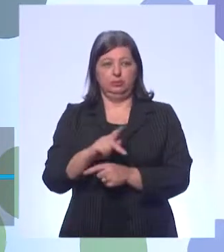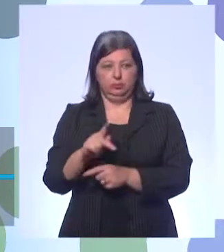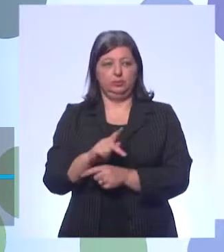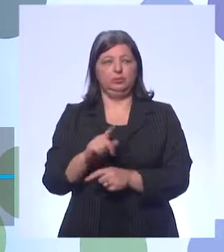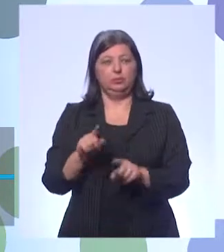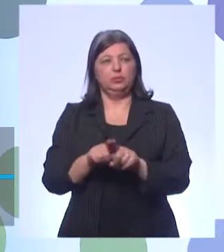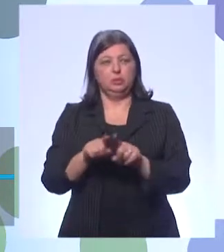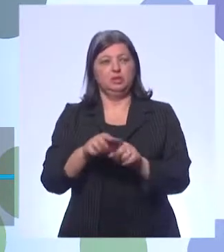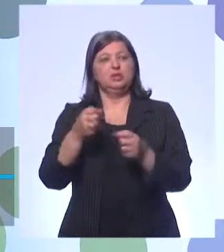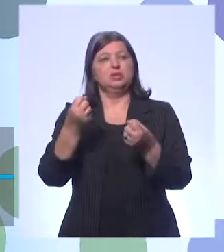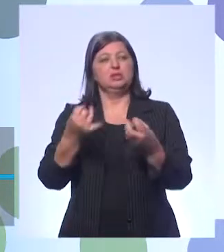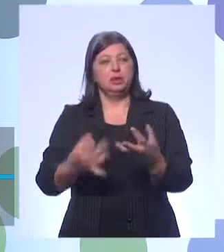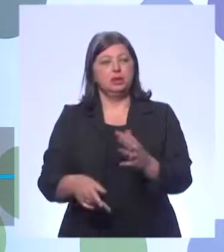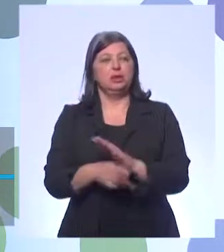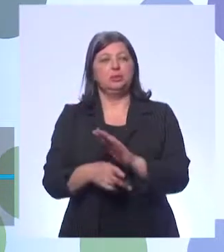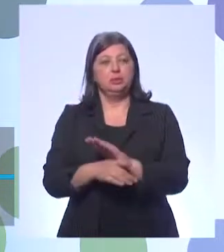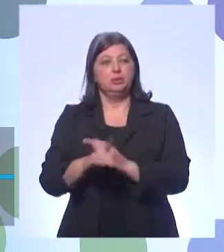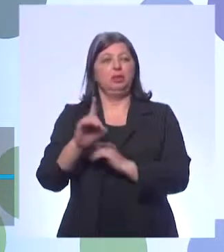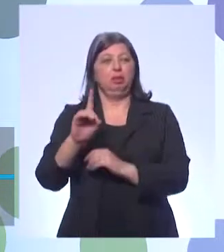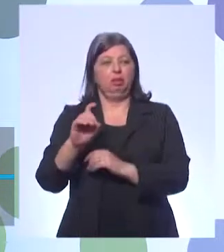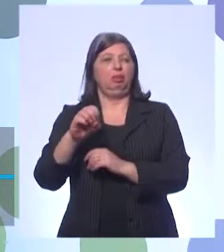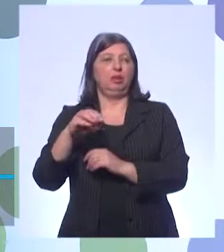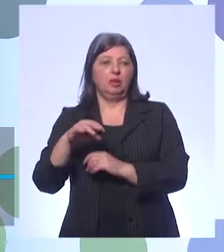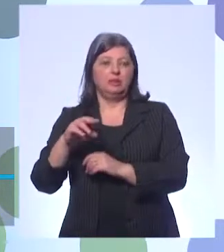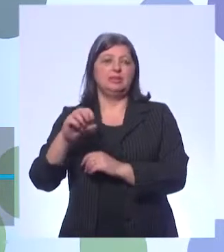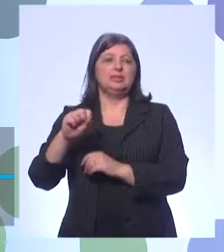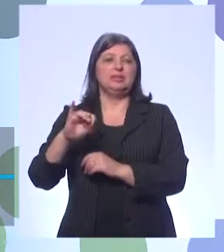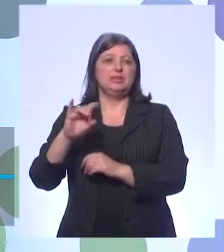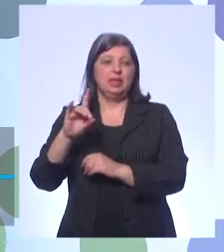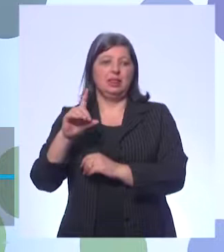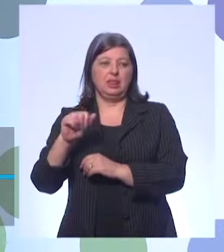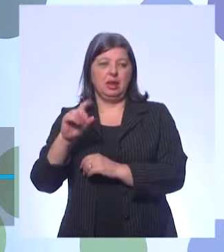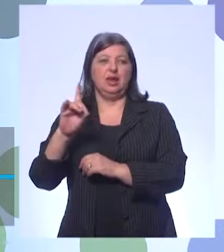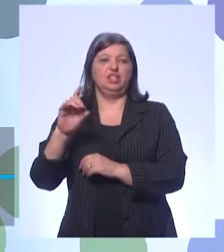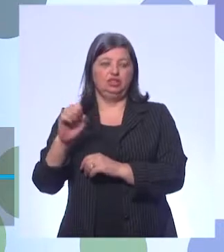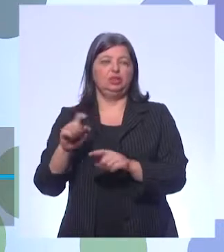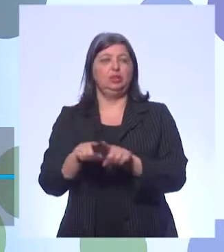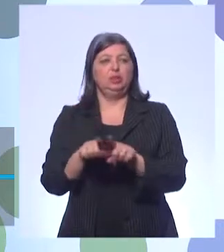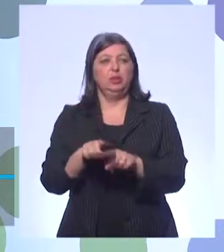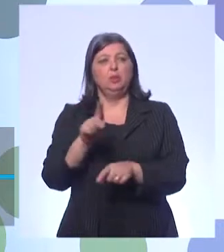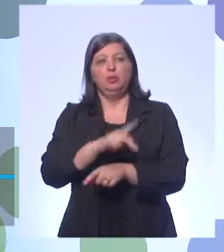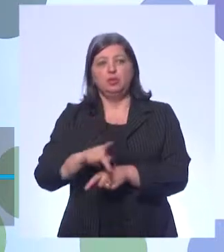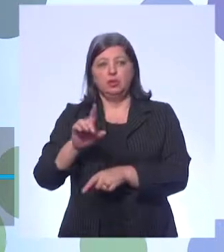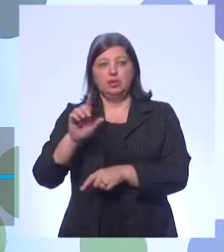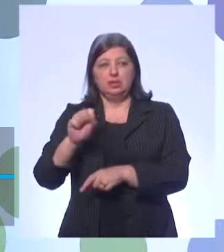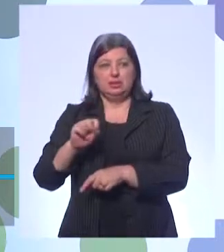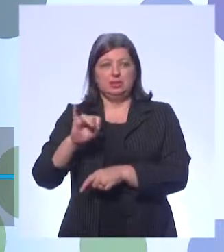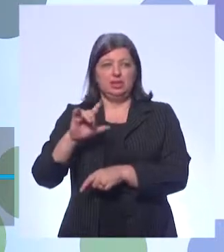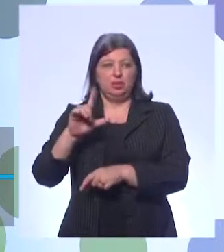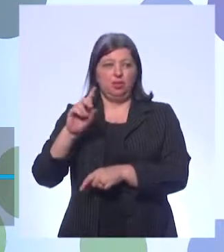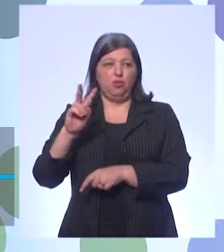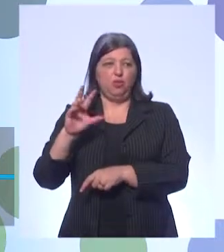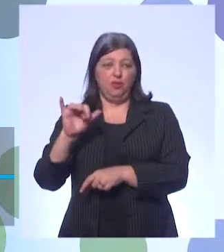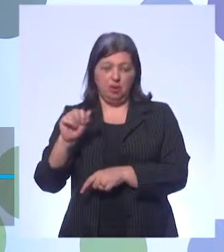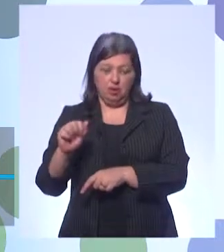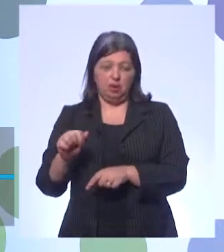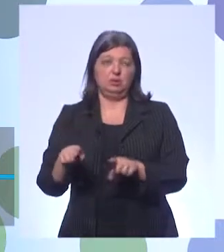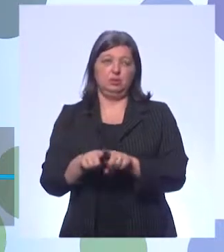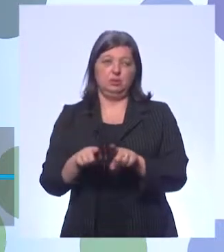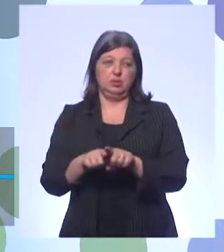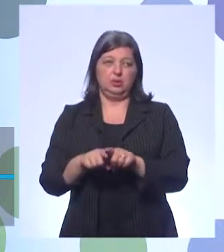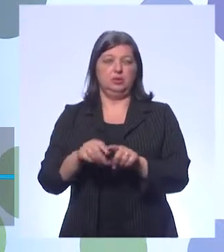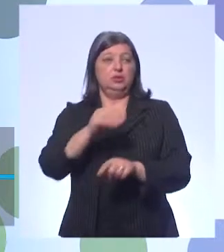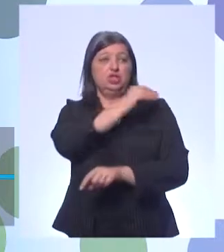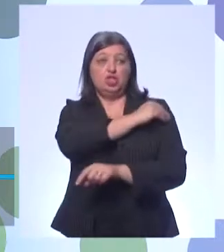sobre a densidade, Samuel, Natália. Pro Silvia, no recipiente com água, o gelo não